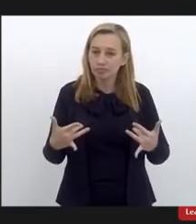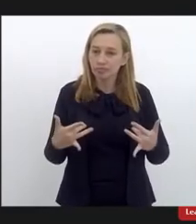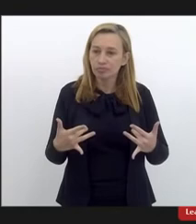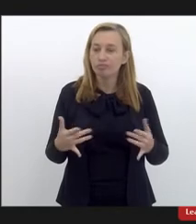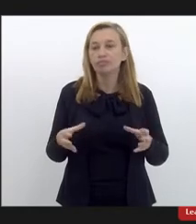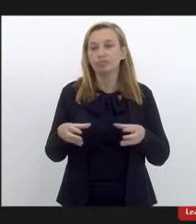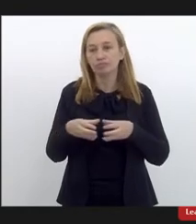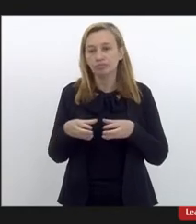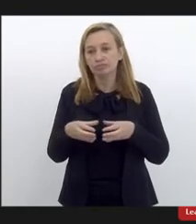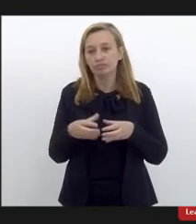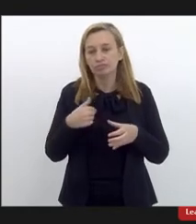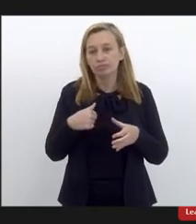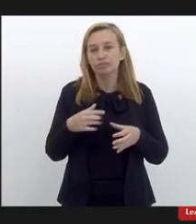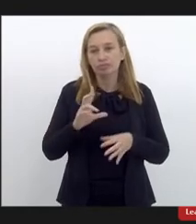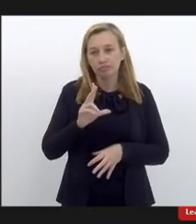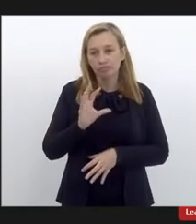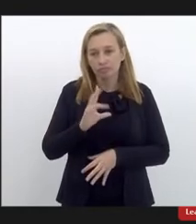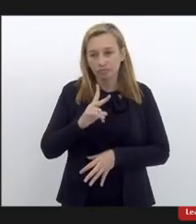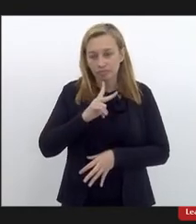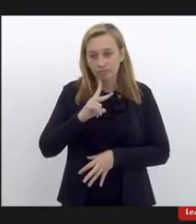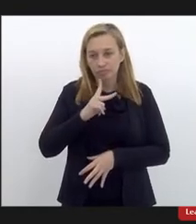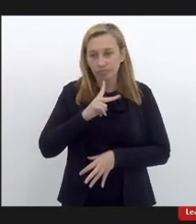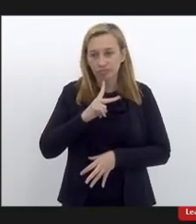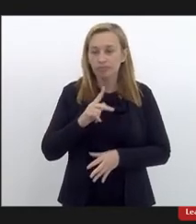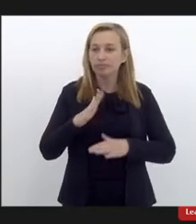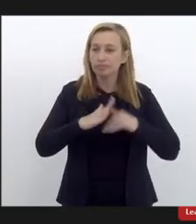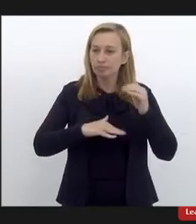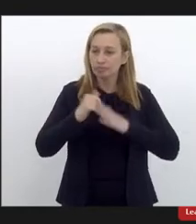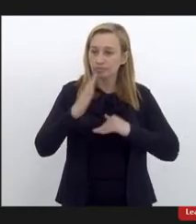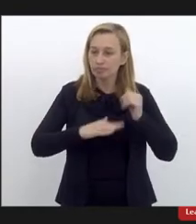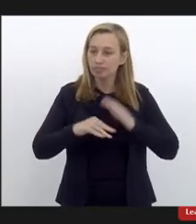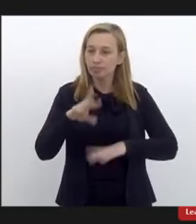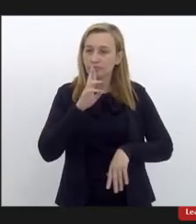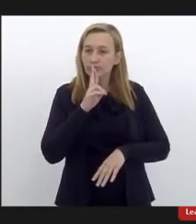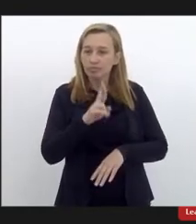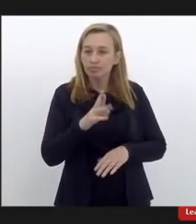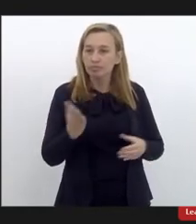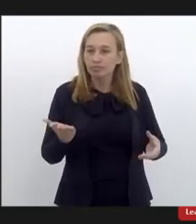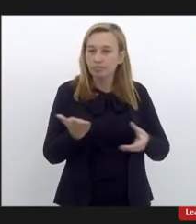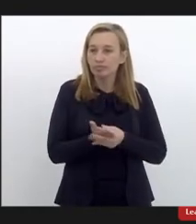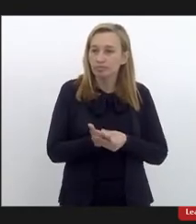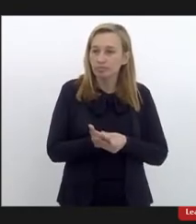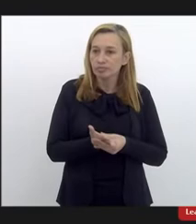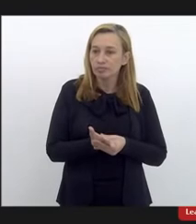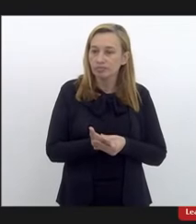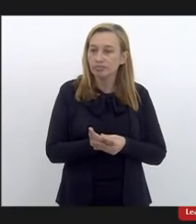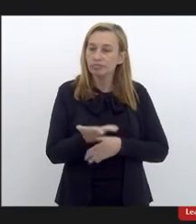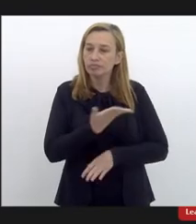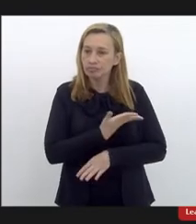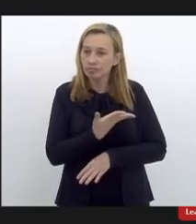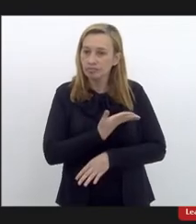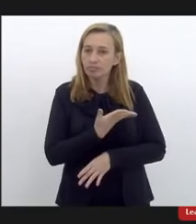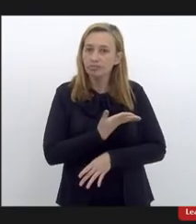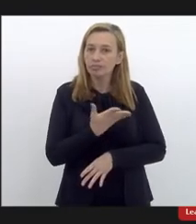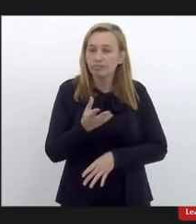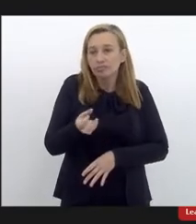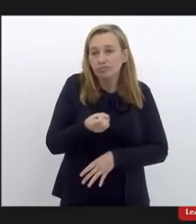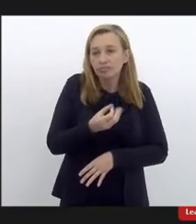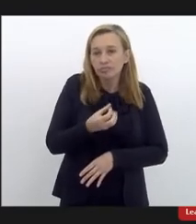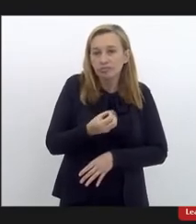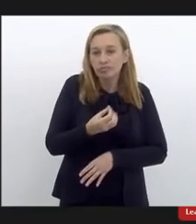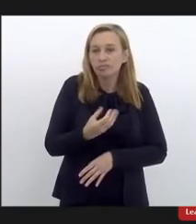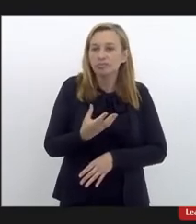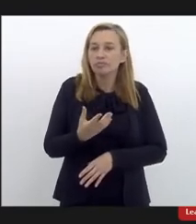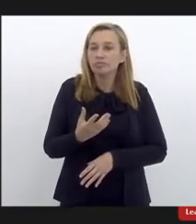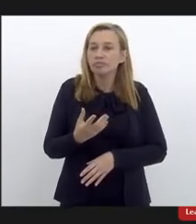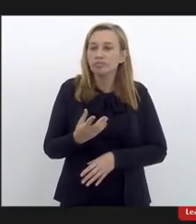comissão, e eu, particularmente, enquanto profissional, que também estou respondendo a um processo, por essas colegas que recentemente tiveram a ameaça de